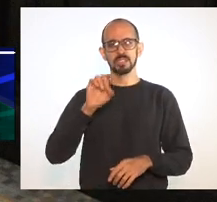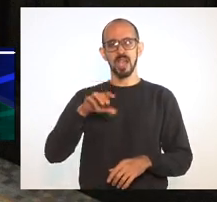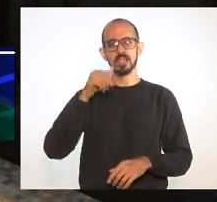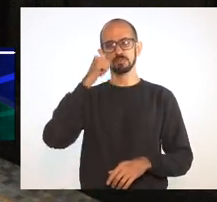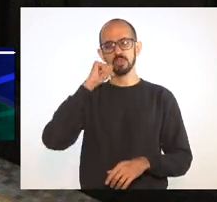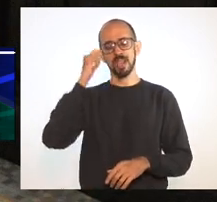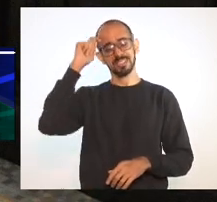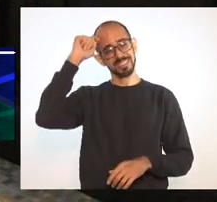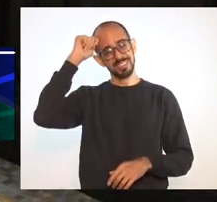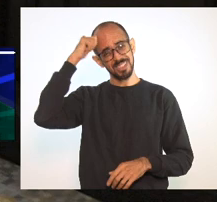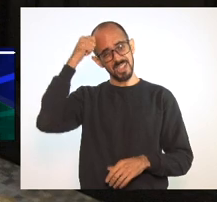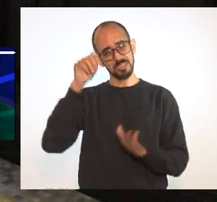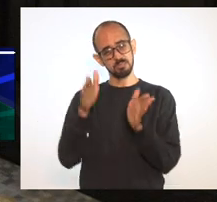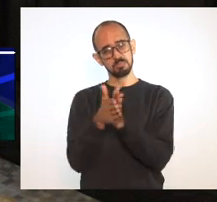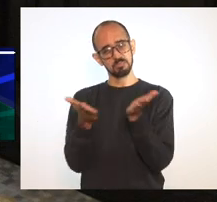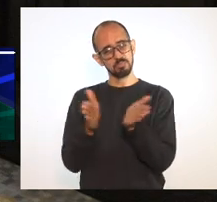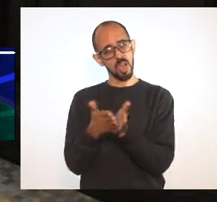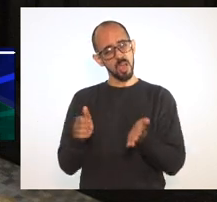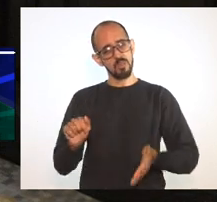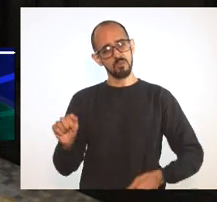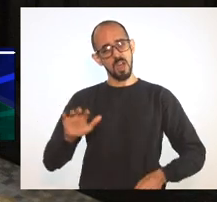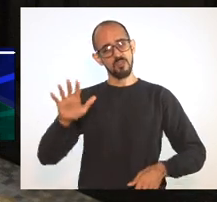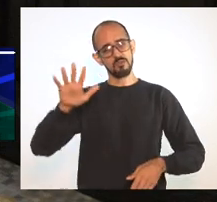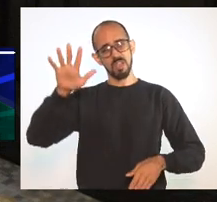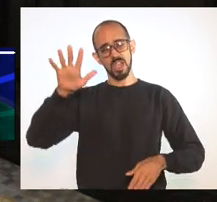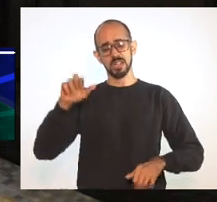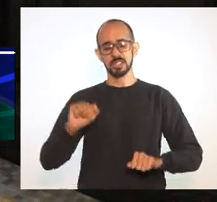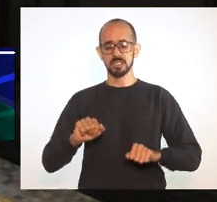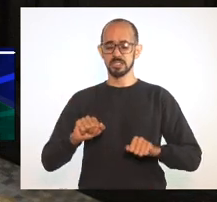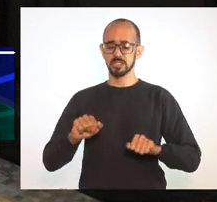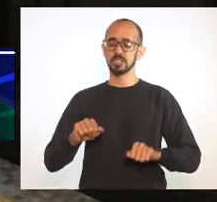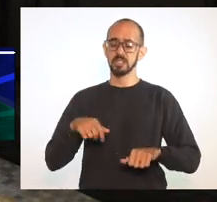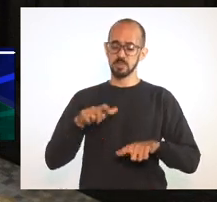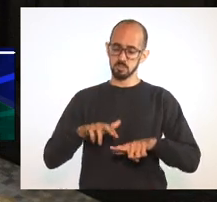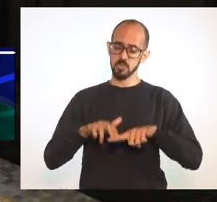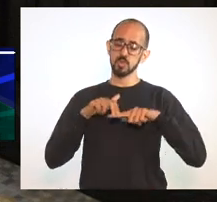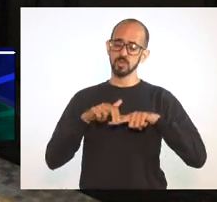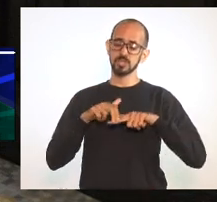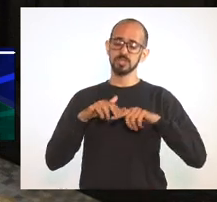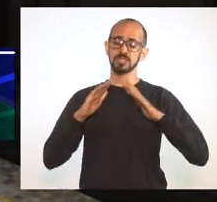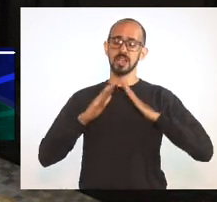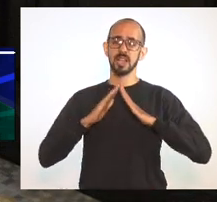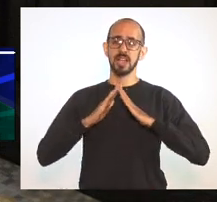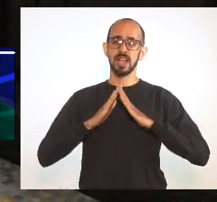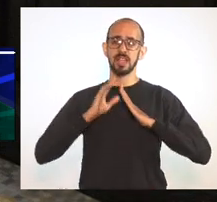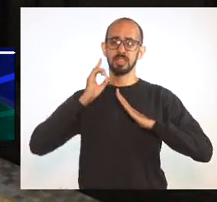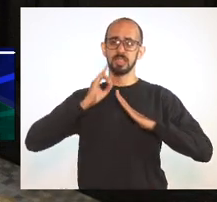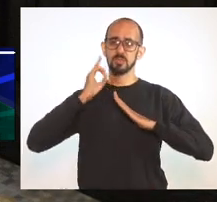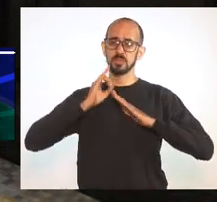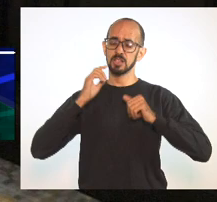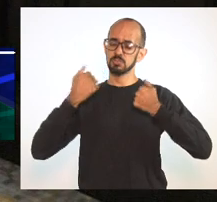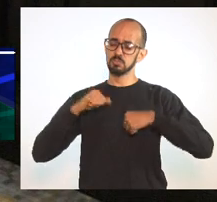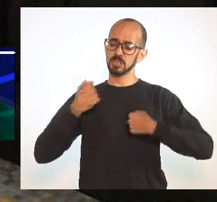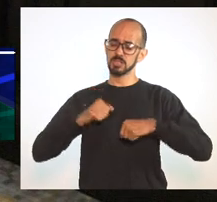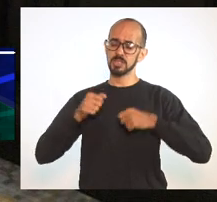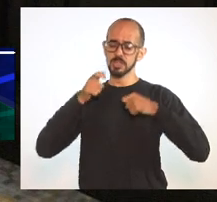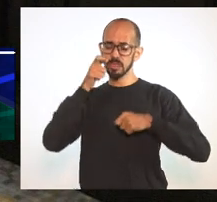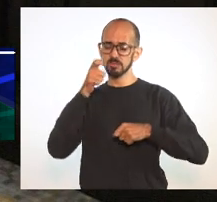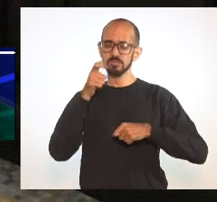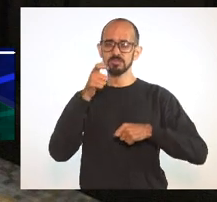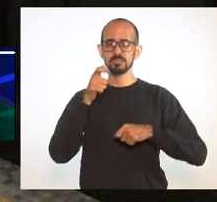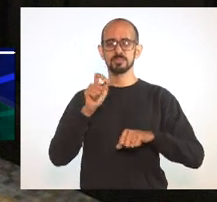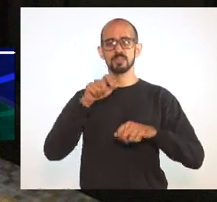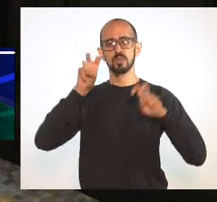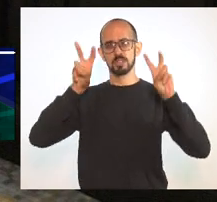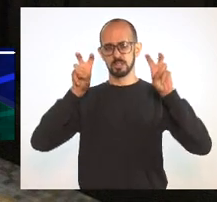mulheres pobres da favela e da periferia, e que, portanto, essa casa precisa se debruçar sobre esse tema tão grave.